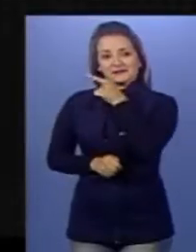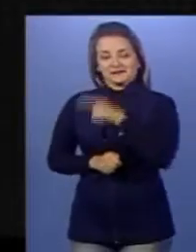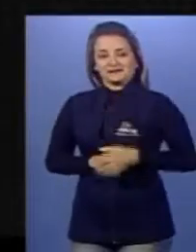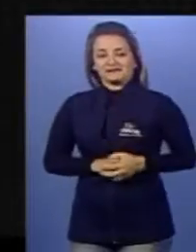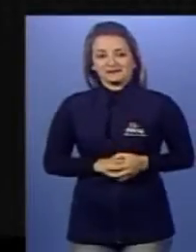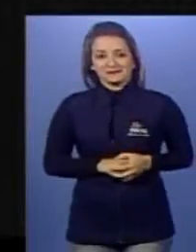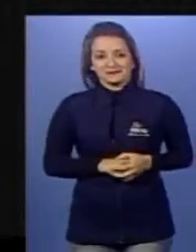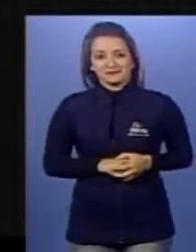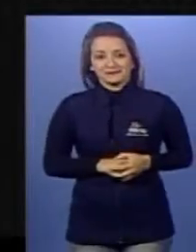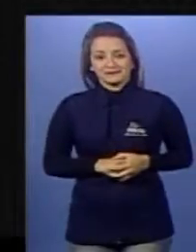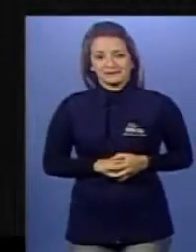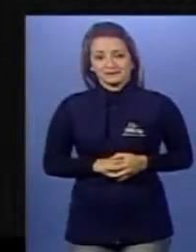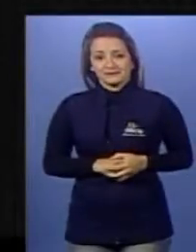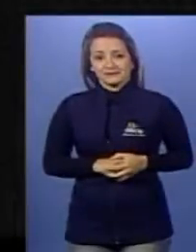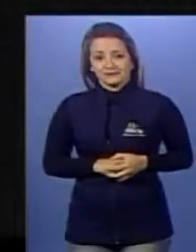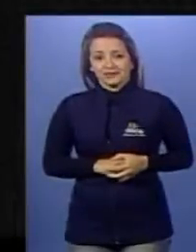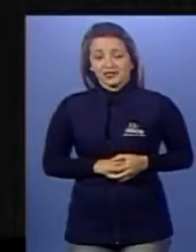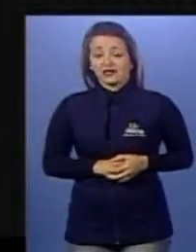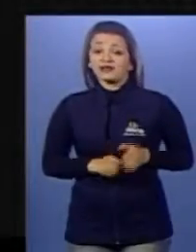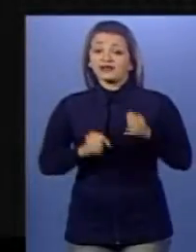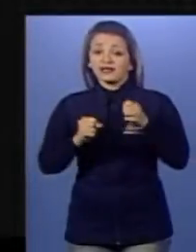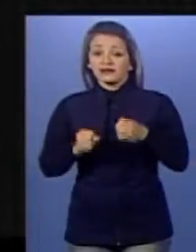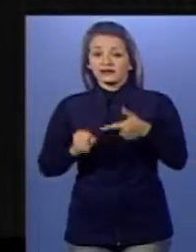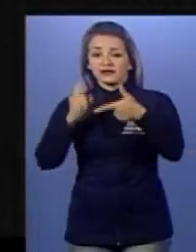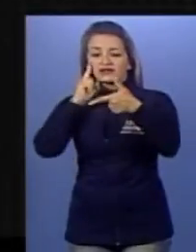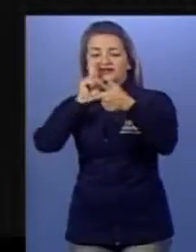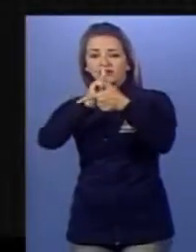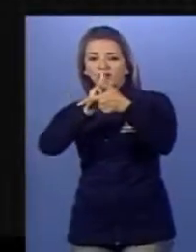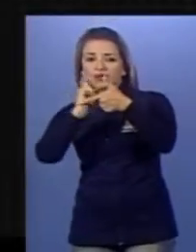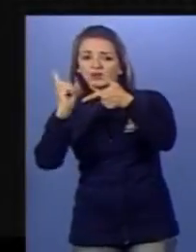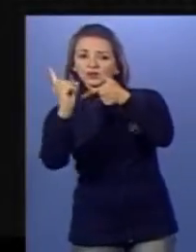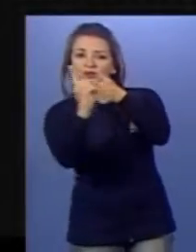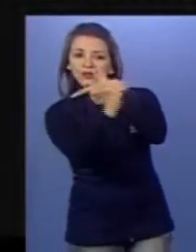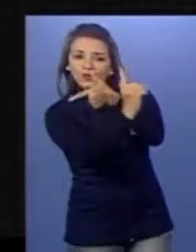de um só partido de rotação ou revolução